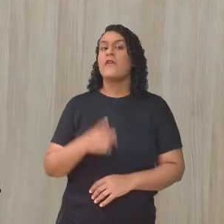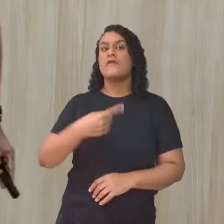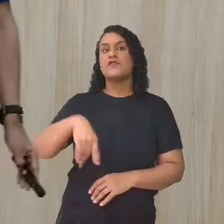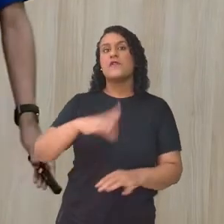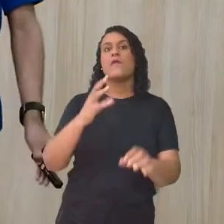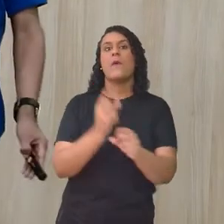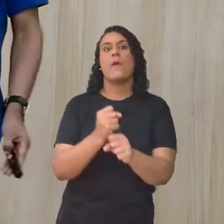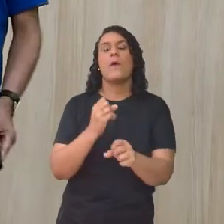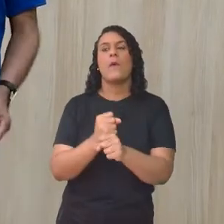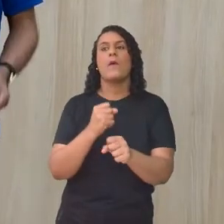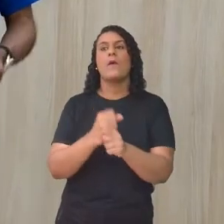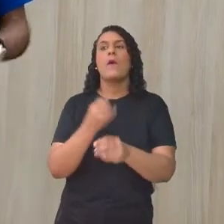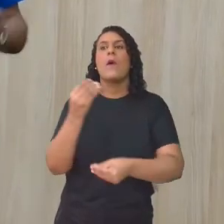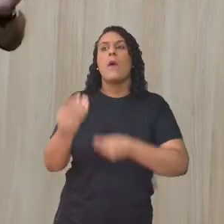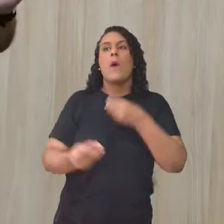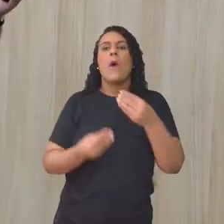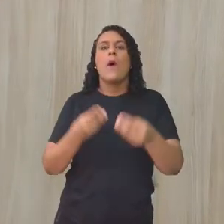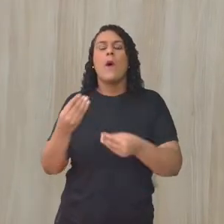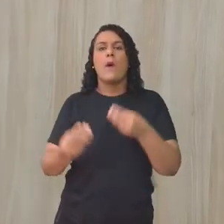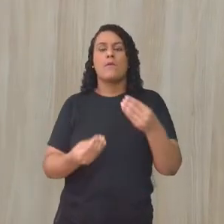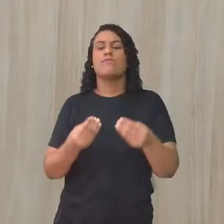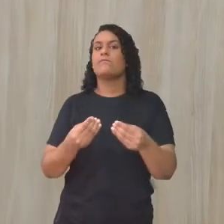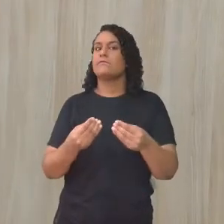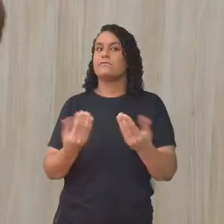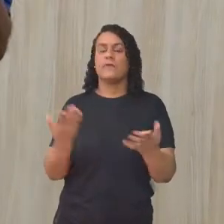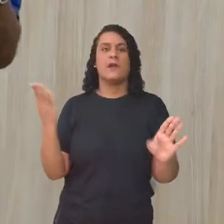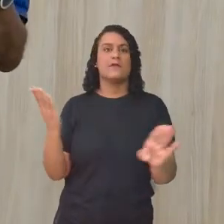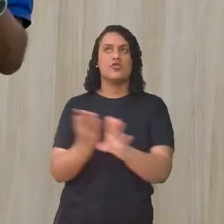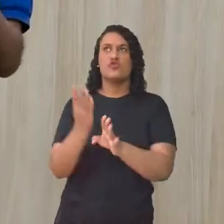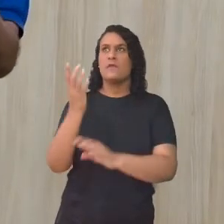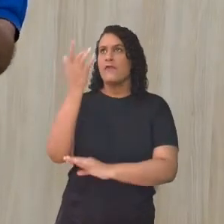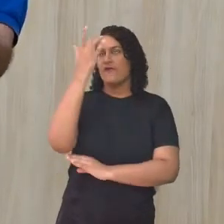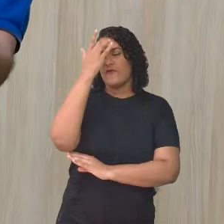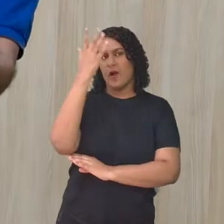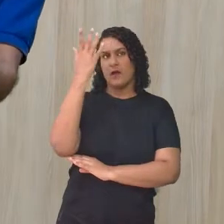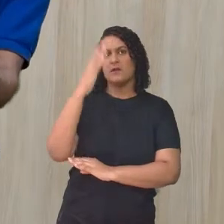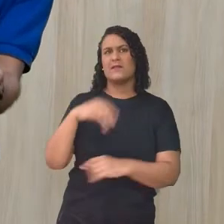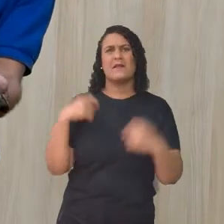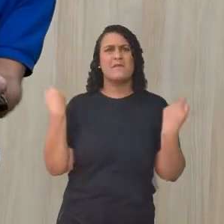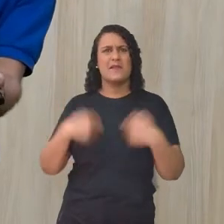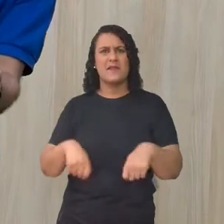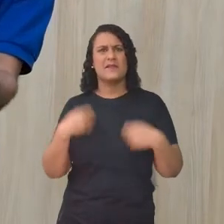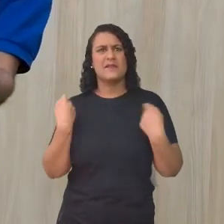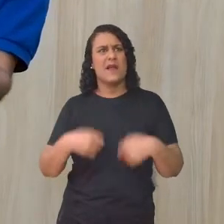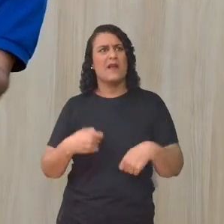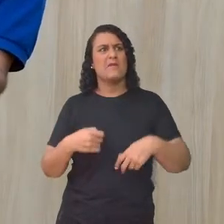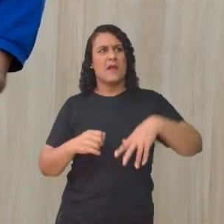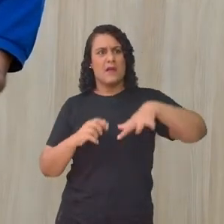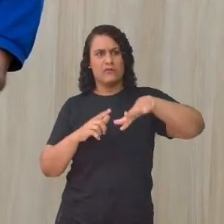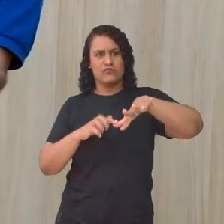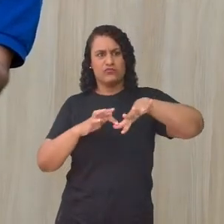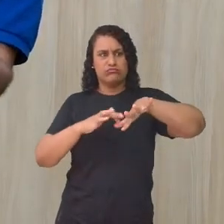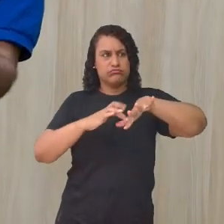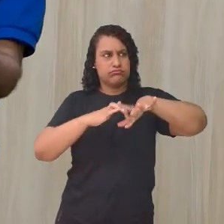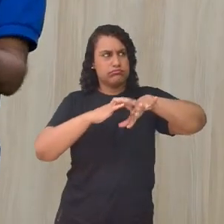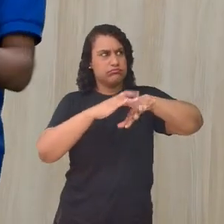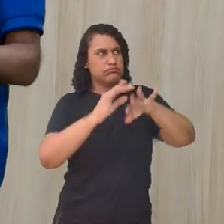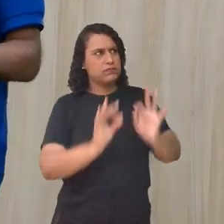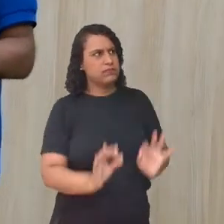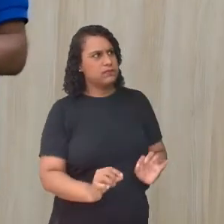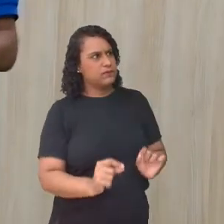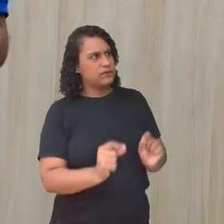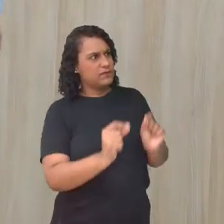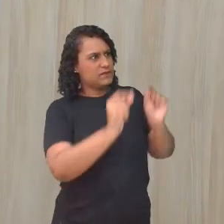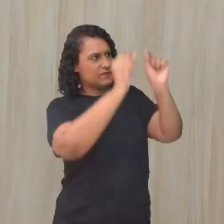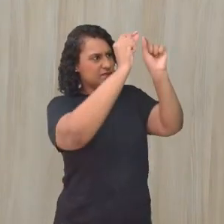proporção e descobrir aí tranquilamente, sem precisar pegar uma escada e medir a altura do prédio. Olha como a